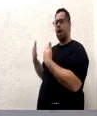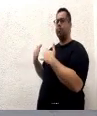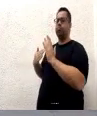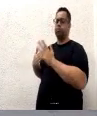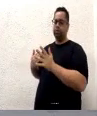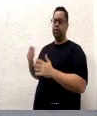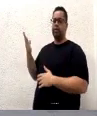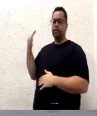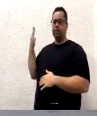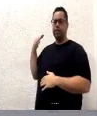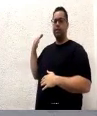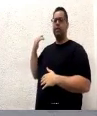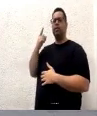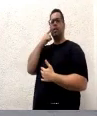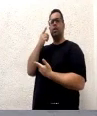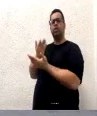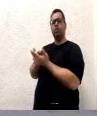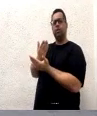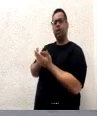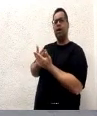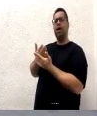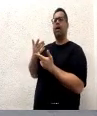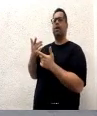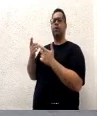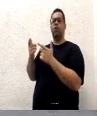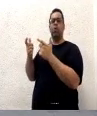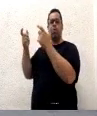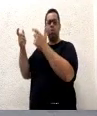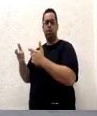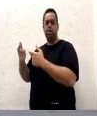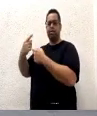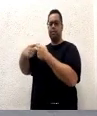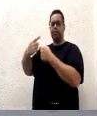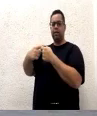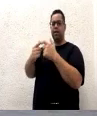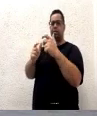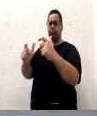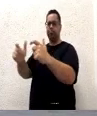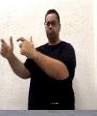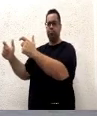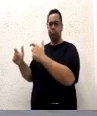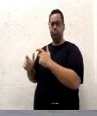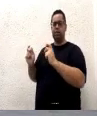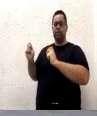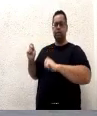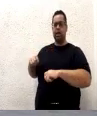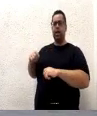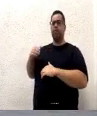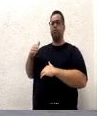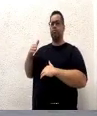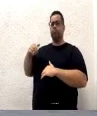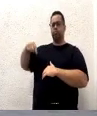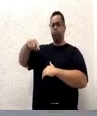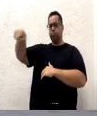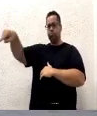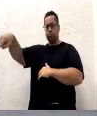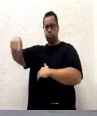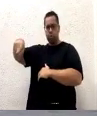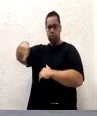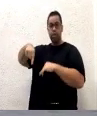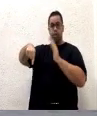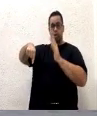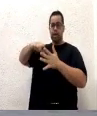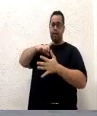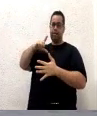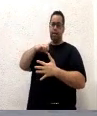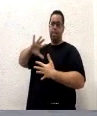desse levantamento da parte hidrográfica do nosso município. Hoje, a Secretaria de Cultura já tem uma rota estabelecida também.